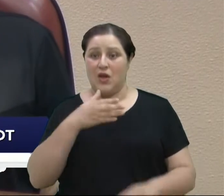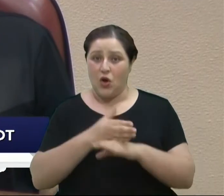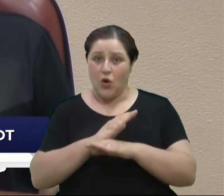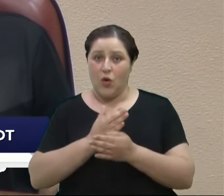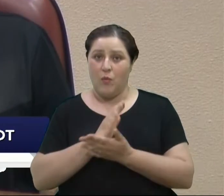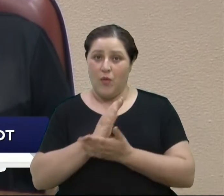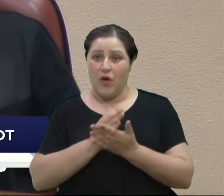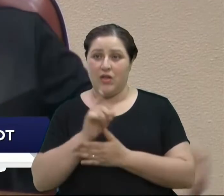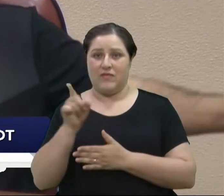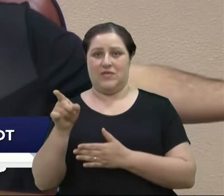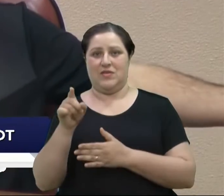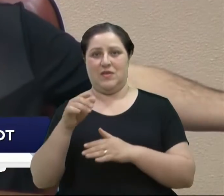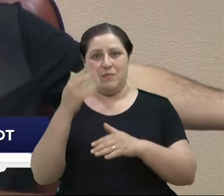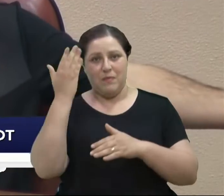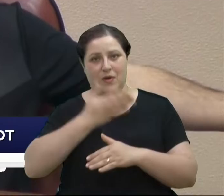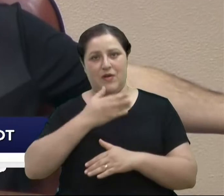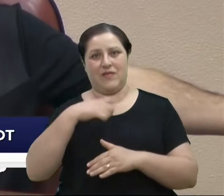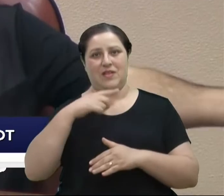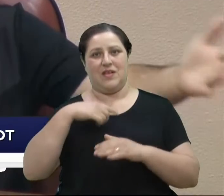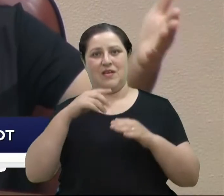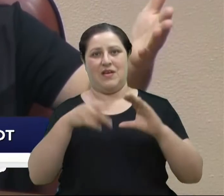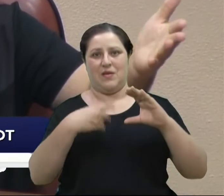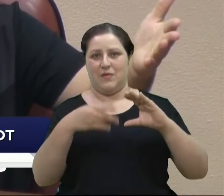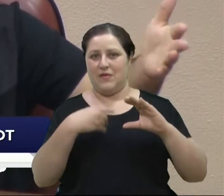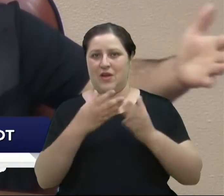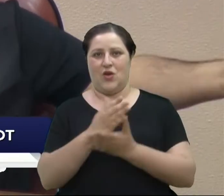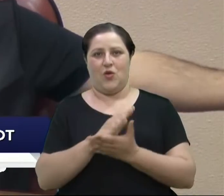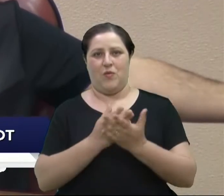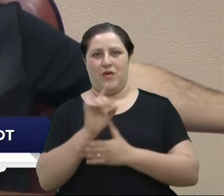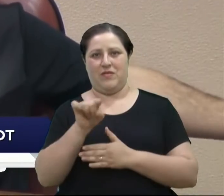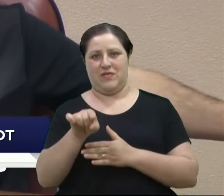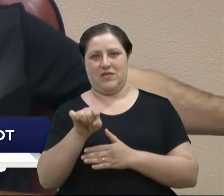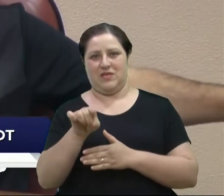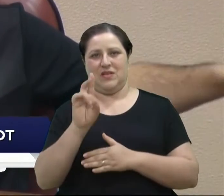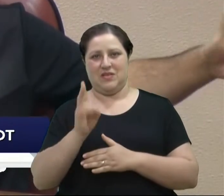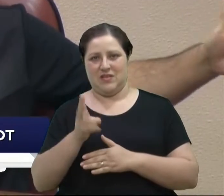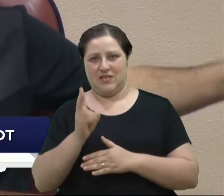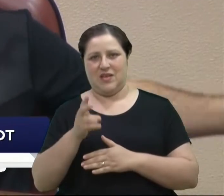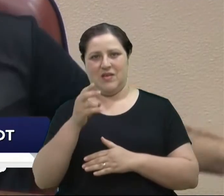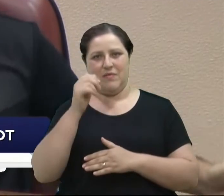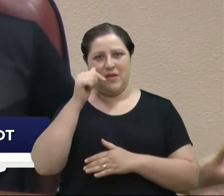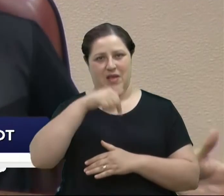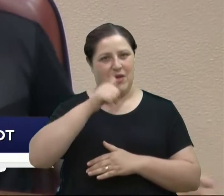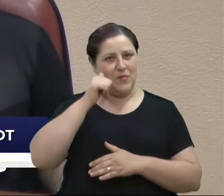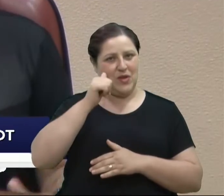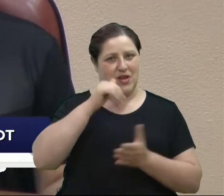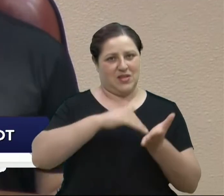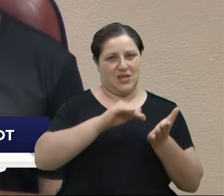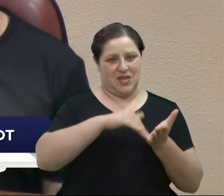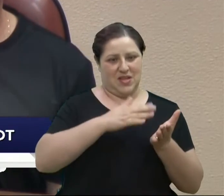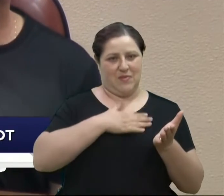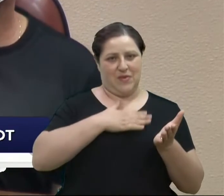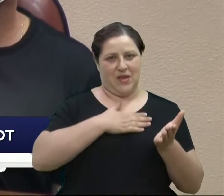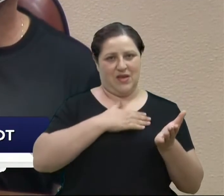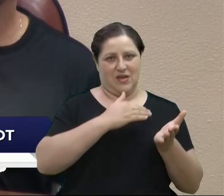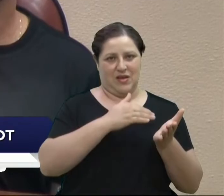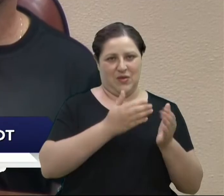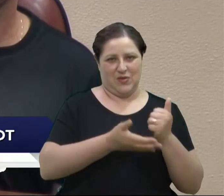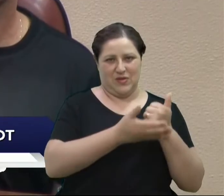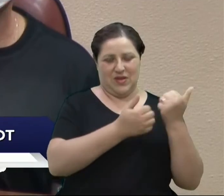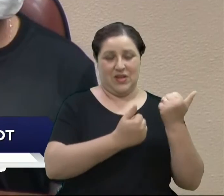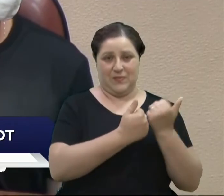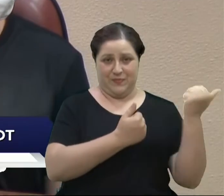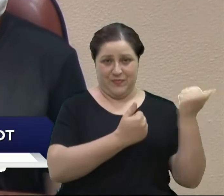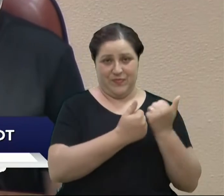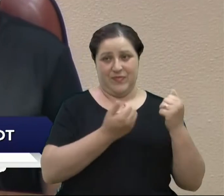Vereadores está trabalhando, né? E a mesma coisa com a Margaret, eu sei que a Andréia está toda semana entrando em contato com vocês, né? E aqui estão os rostos